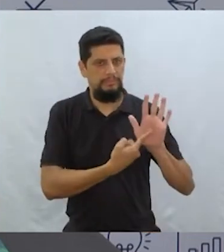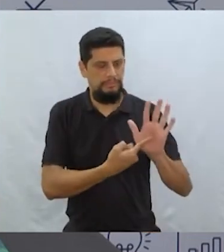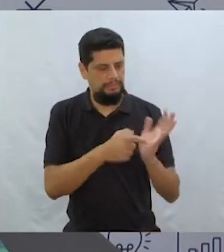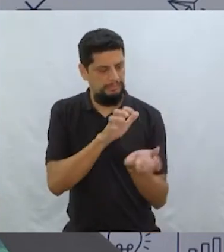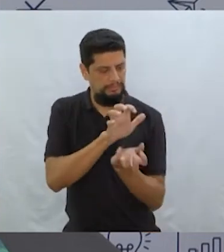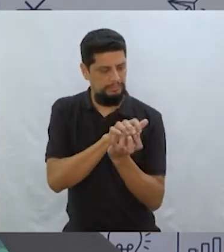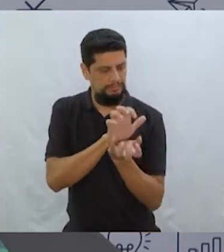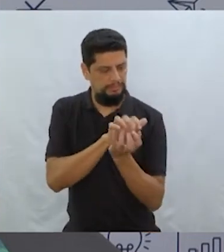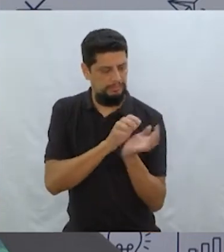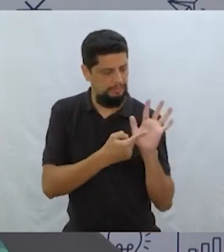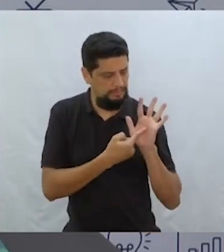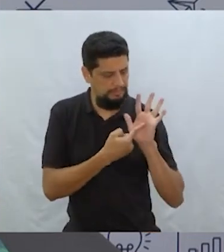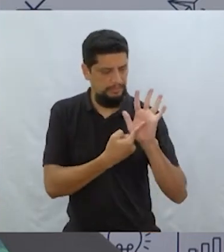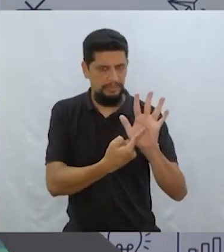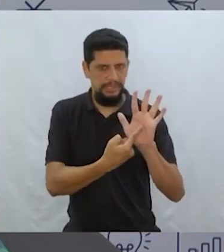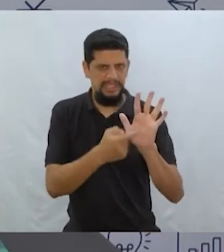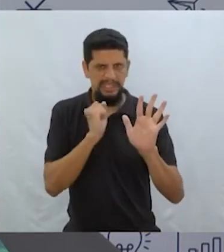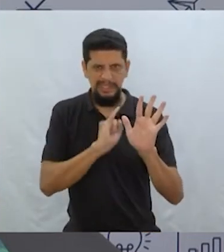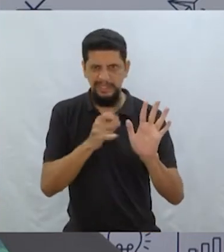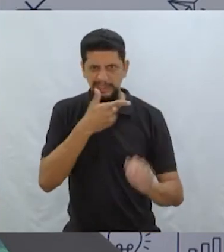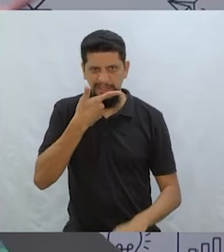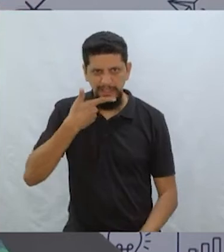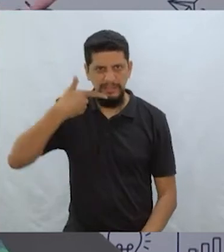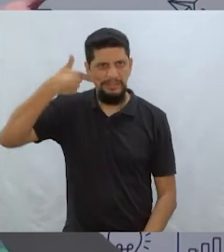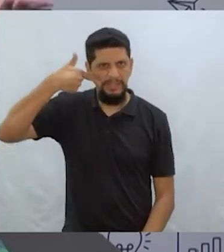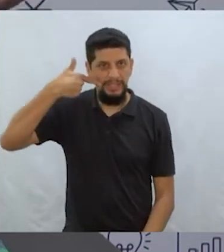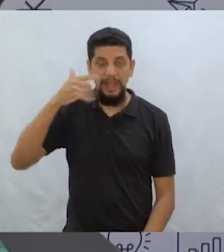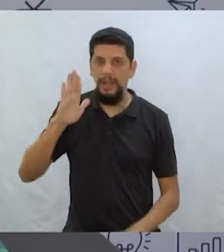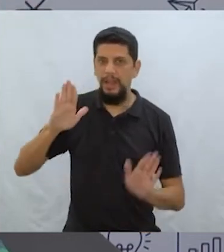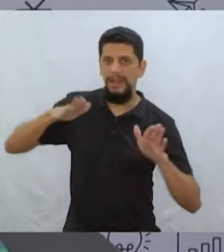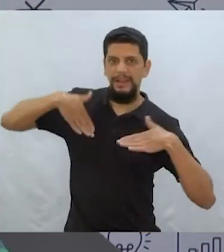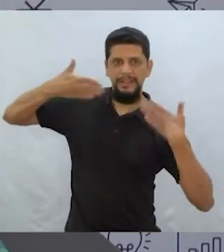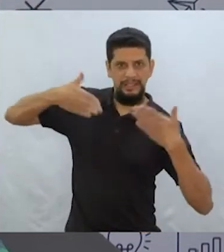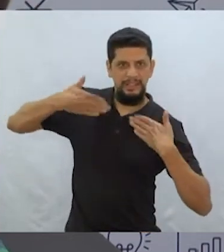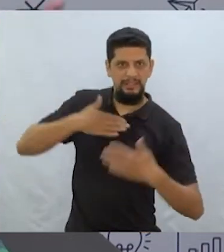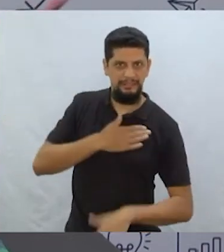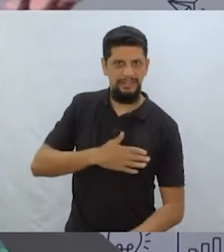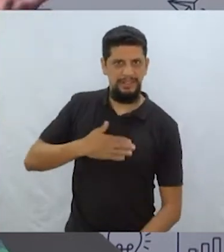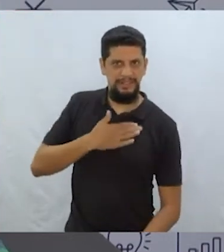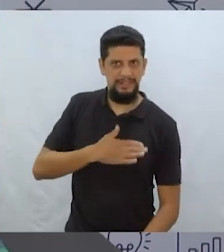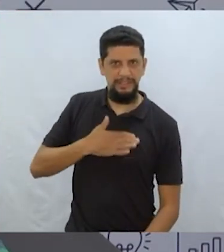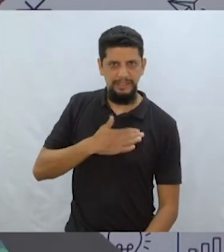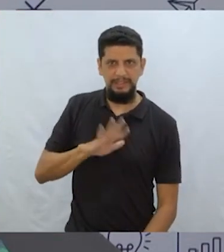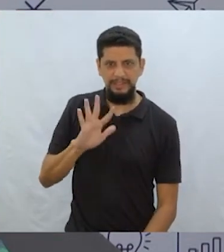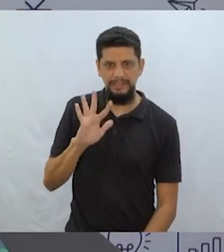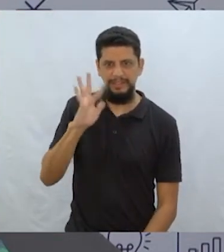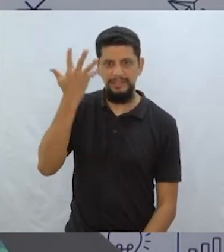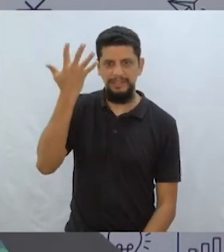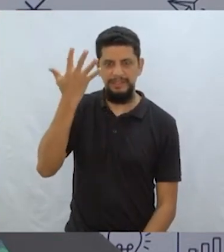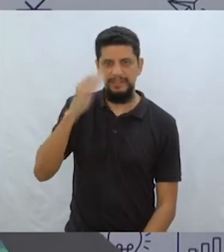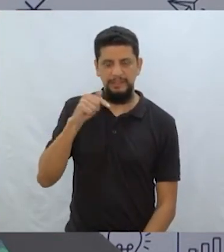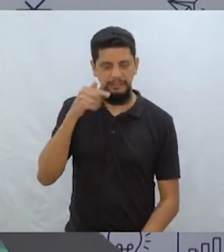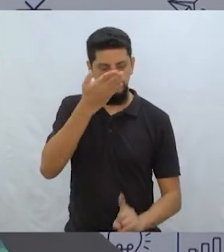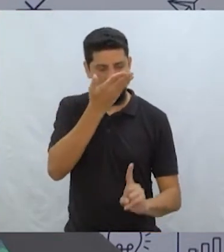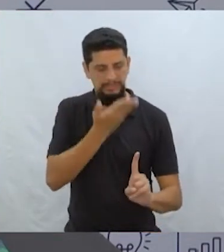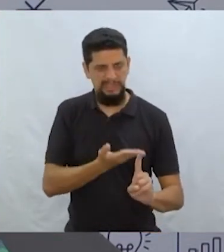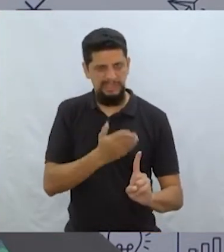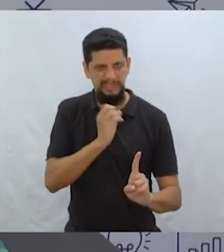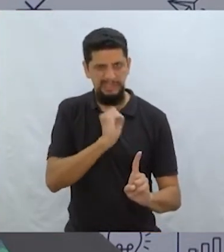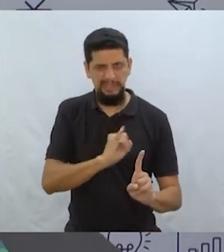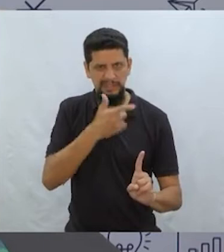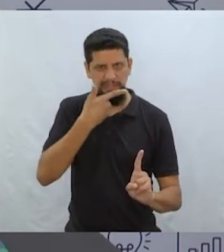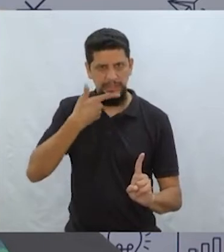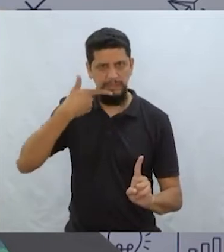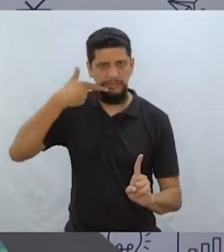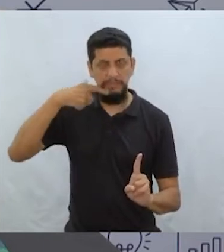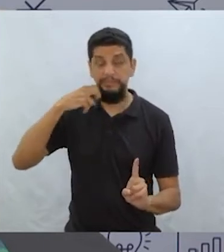a dentadura será que esse sorriso é um sorriso de alegria que ele tá gostando que está acontecendo com ele será que é um